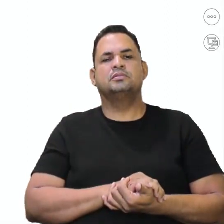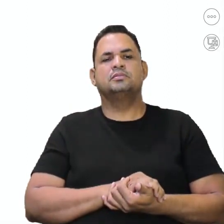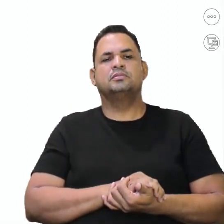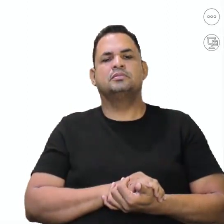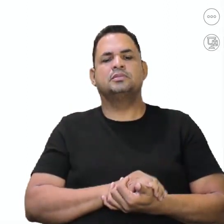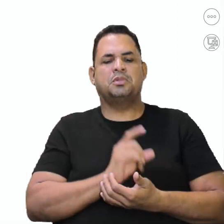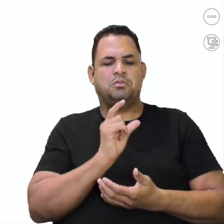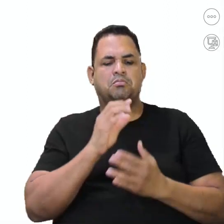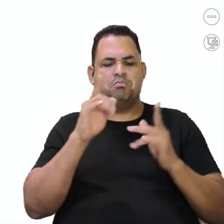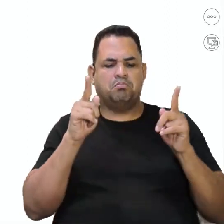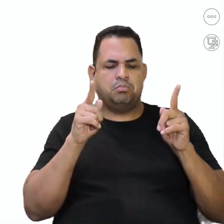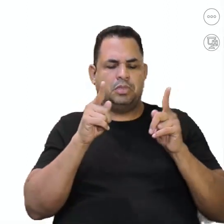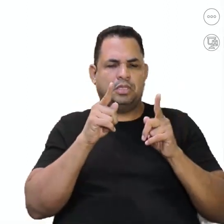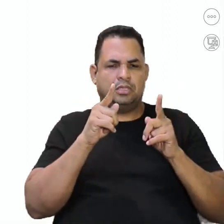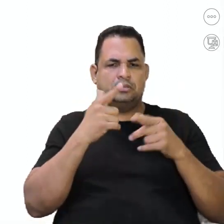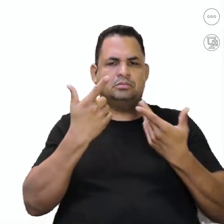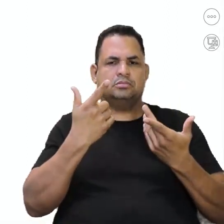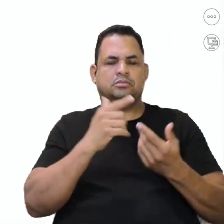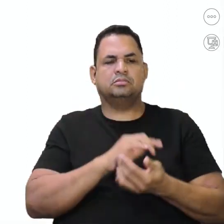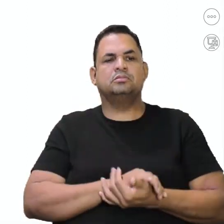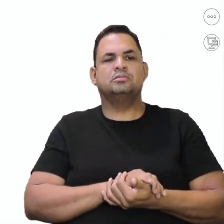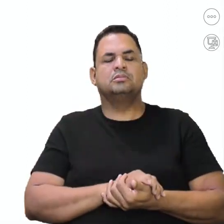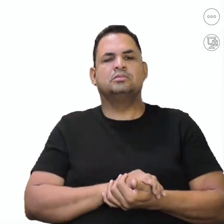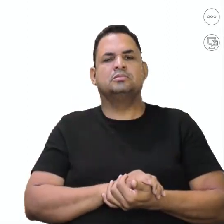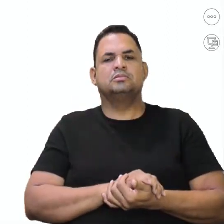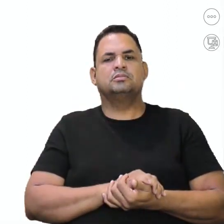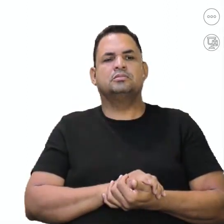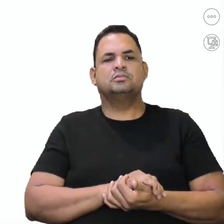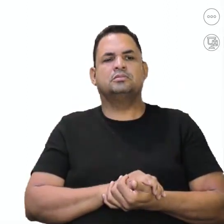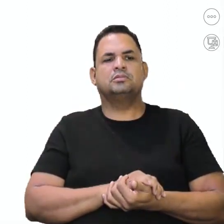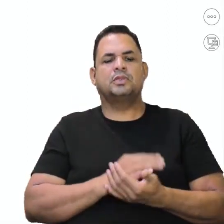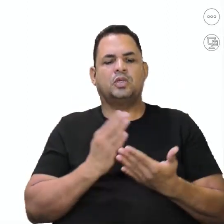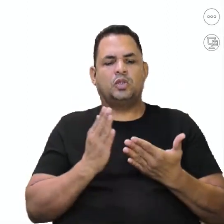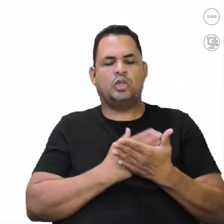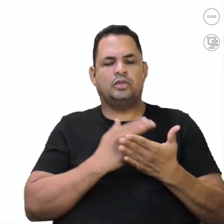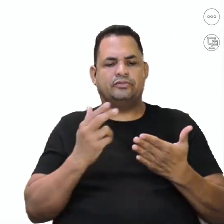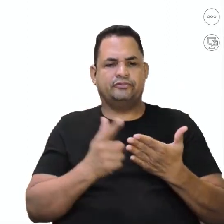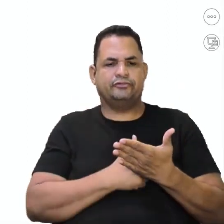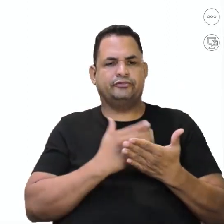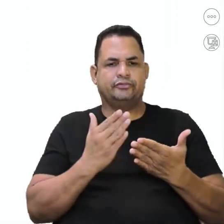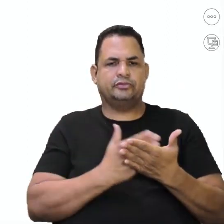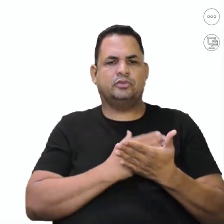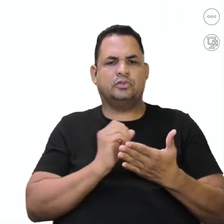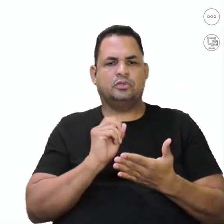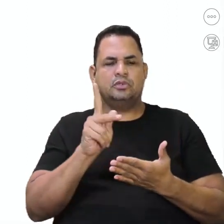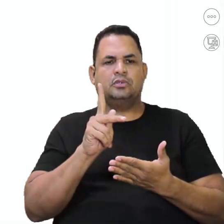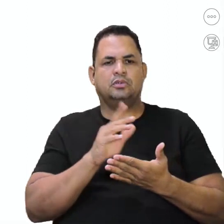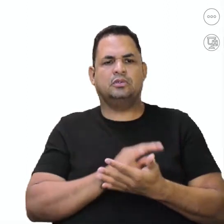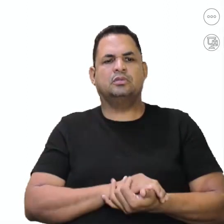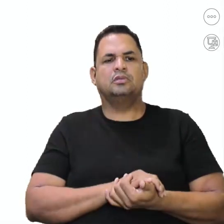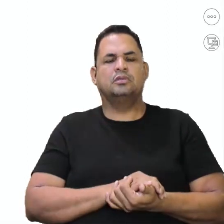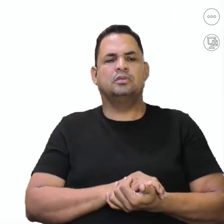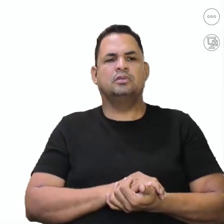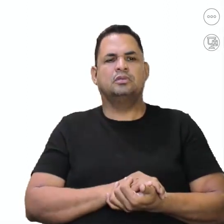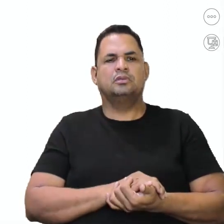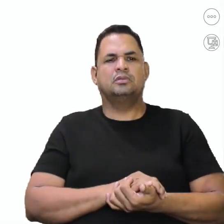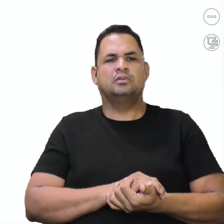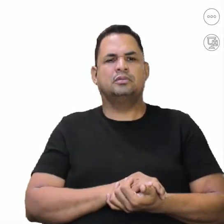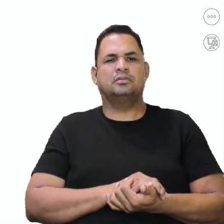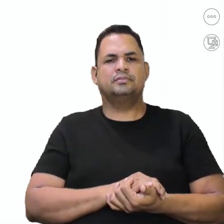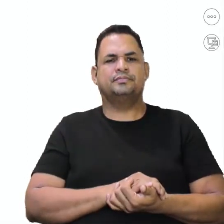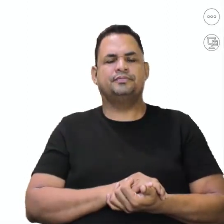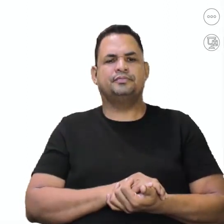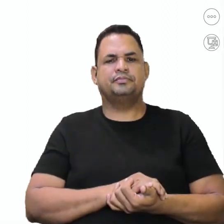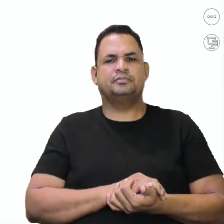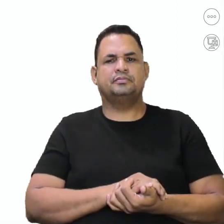são menores, shorter, menores que os books, que os livros, ok? And written about